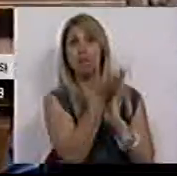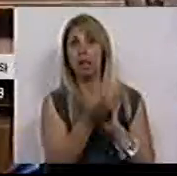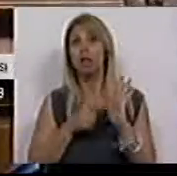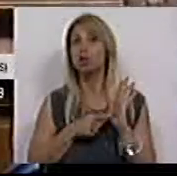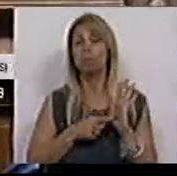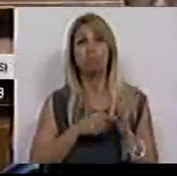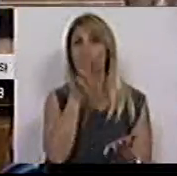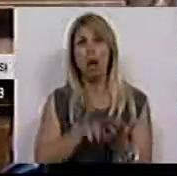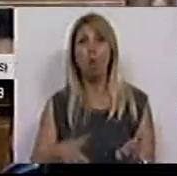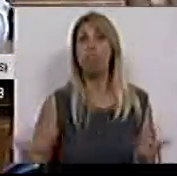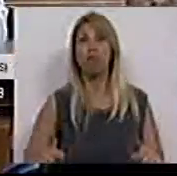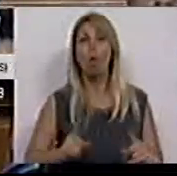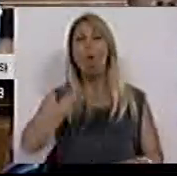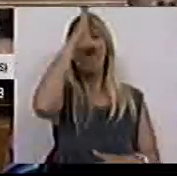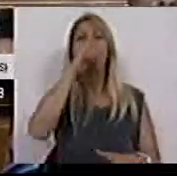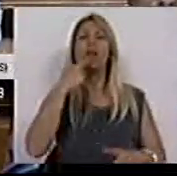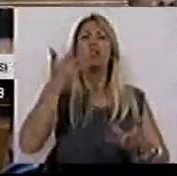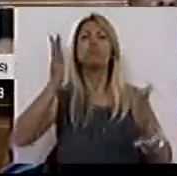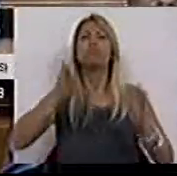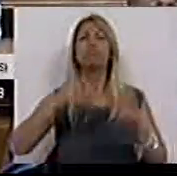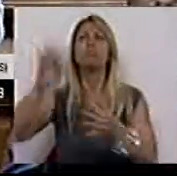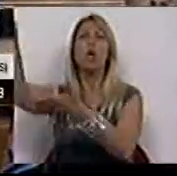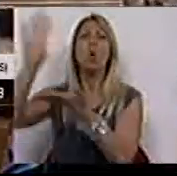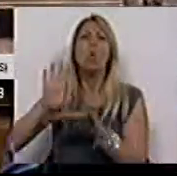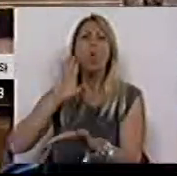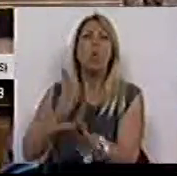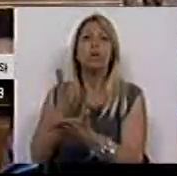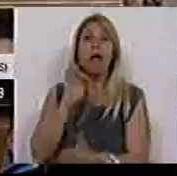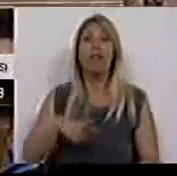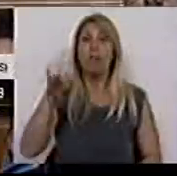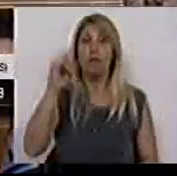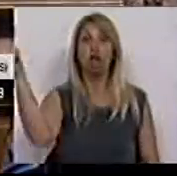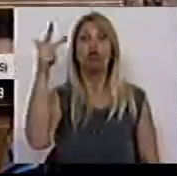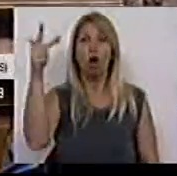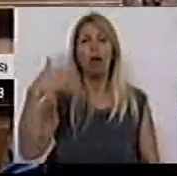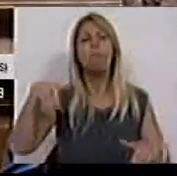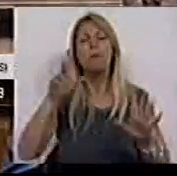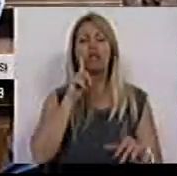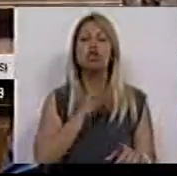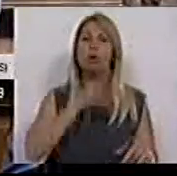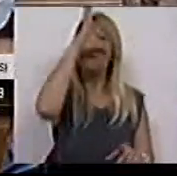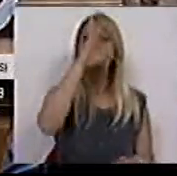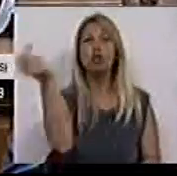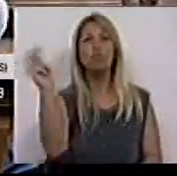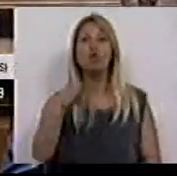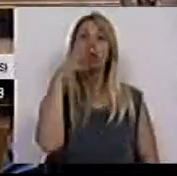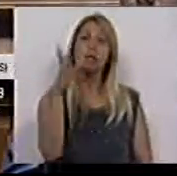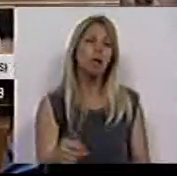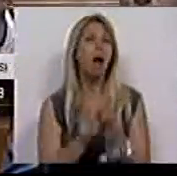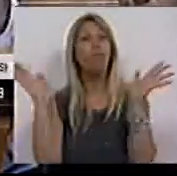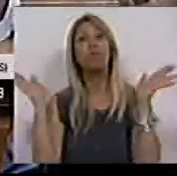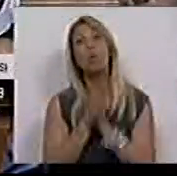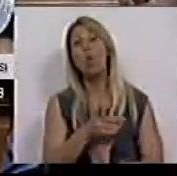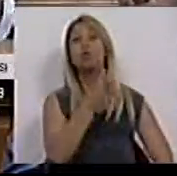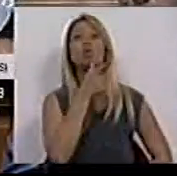diz que dispensa a última tranche do FMI e da Troika, mas a Senhora Ministra vem aqui dizer que todos os